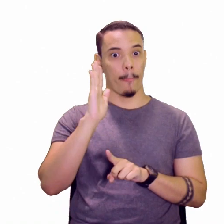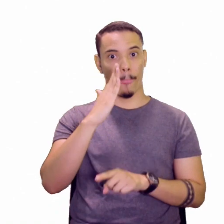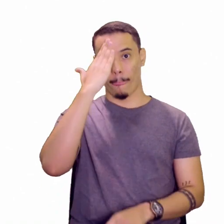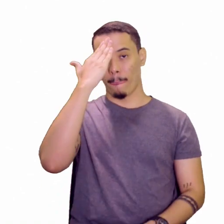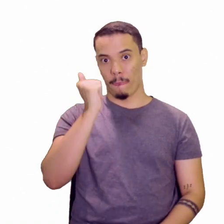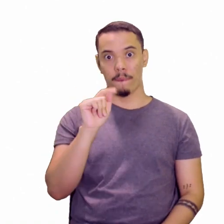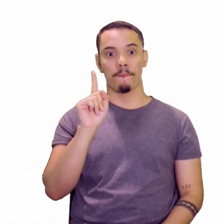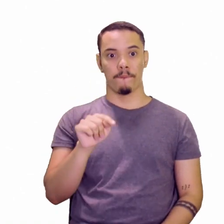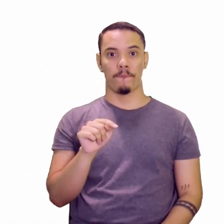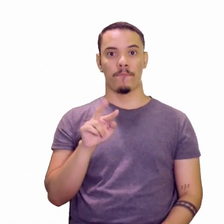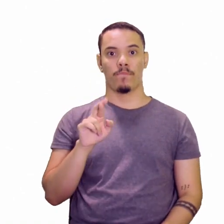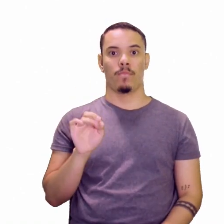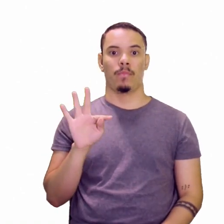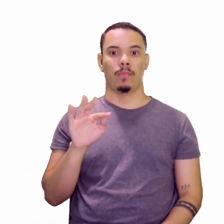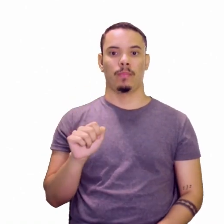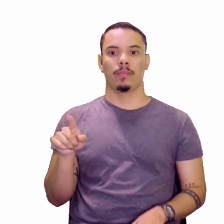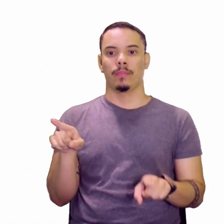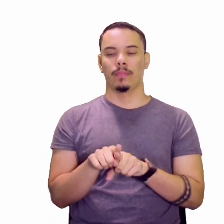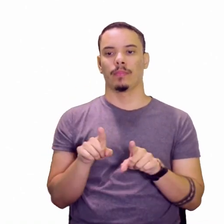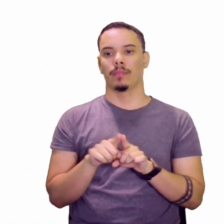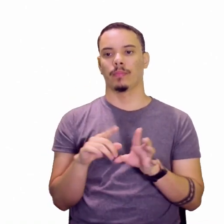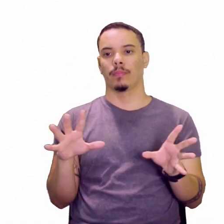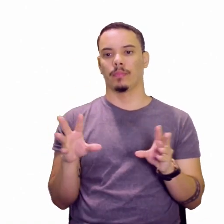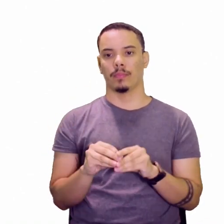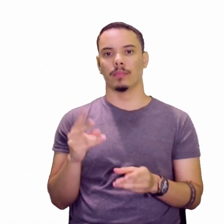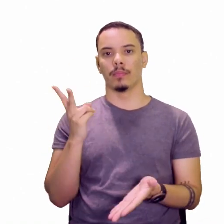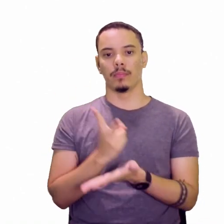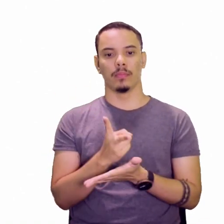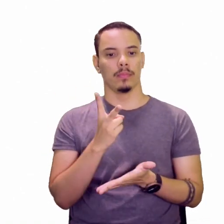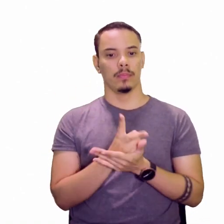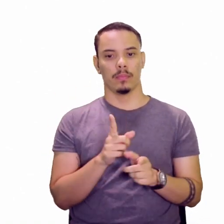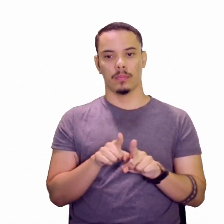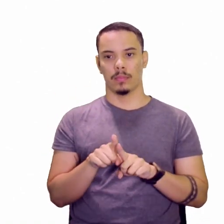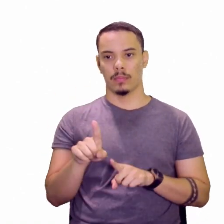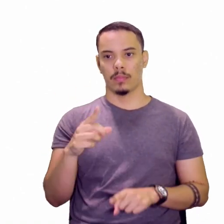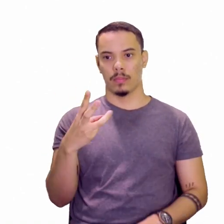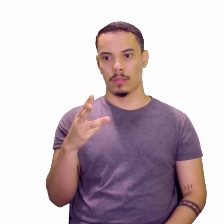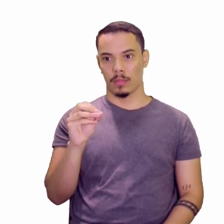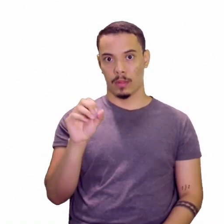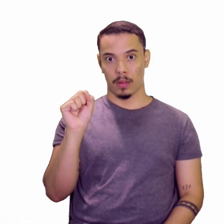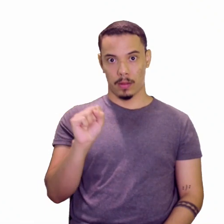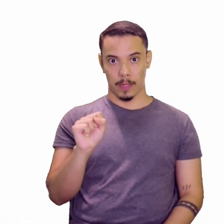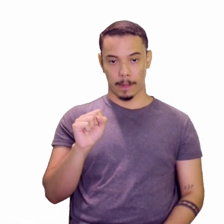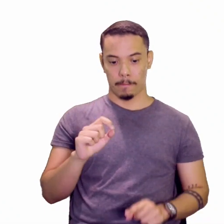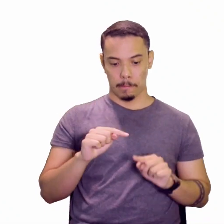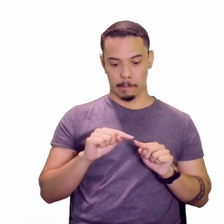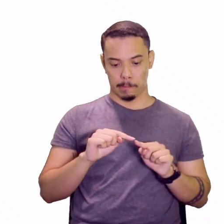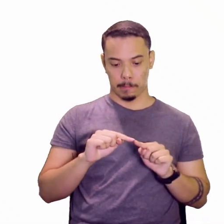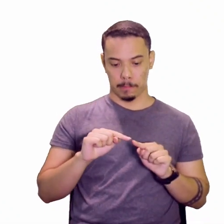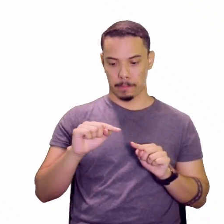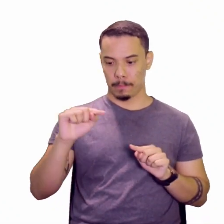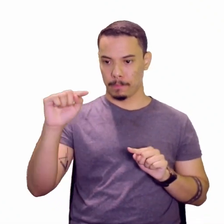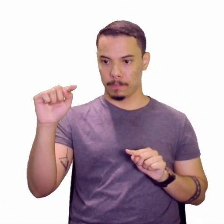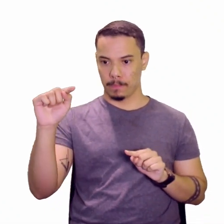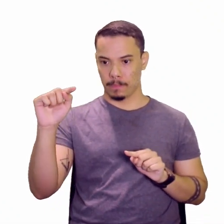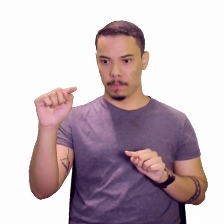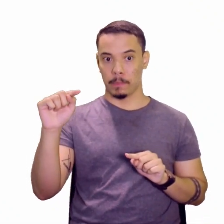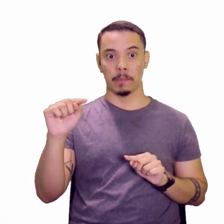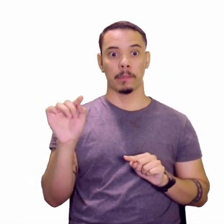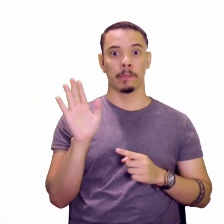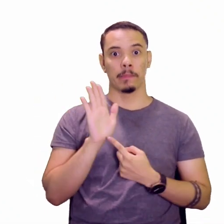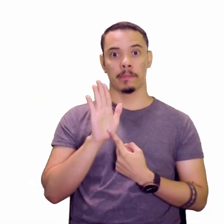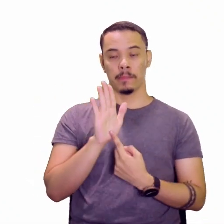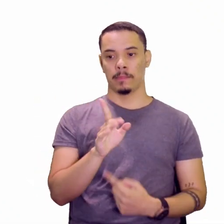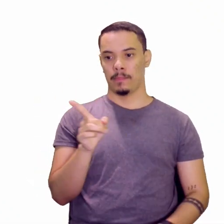reta, né? E com velocidade constante por 30 segundos. Então, durante 30 segundos, né? A